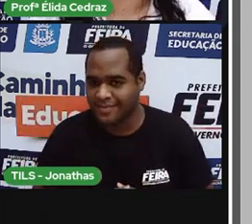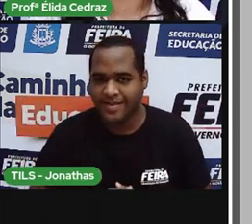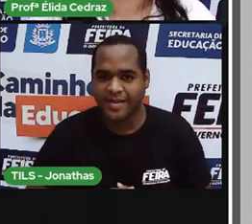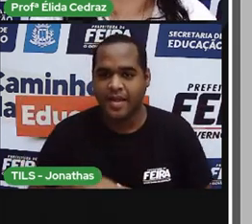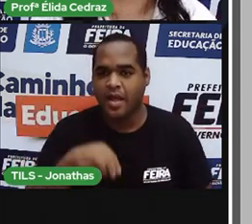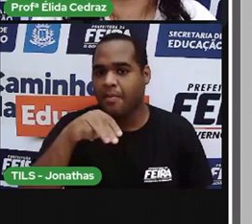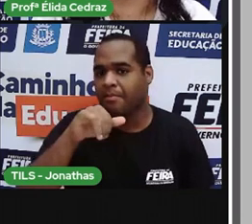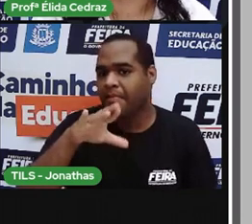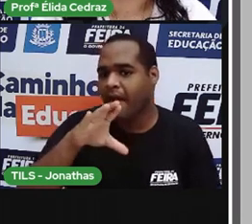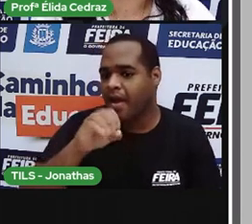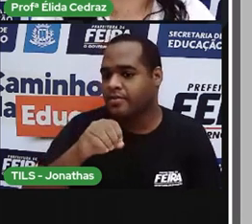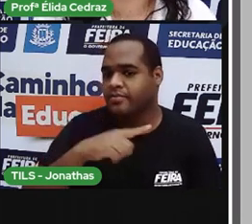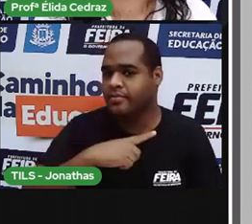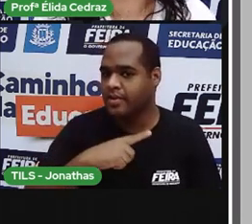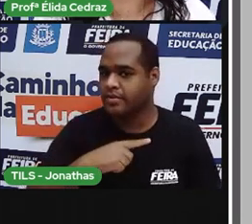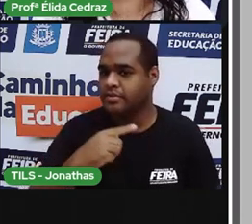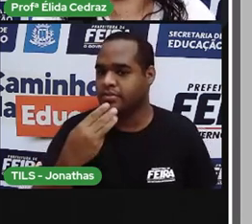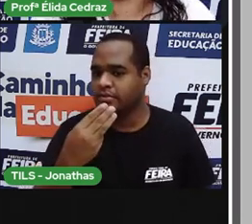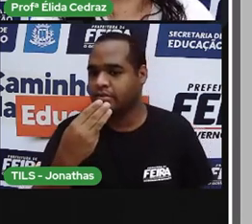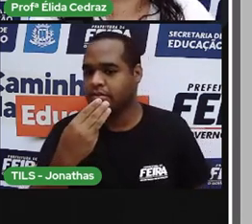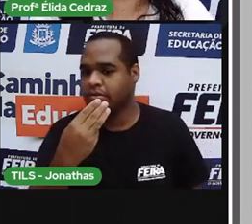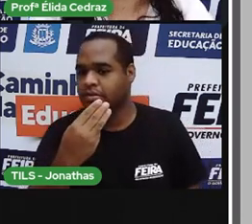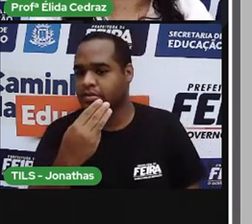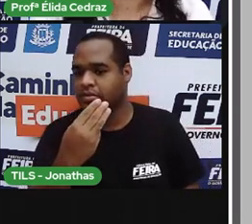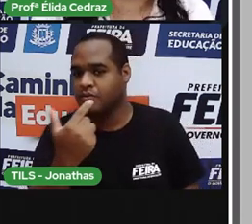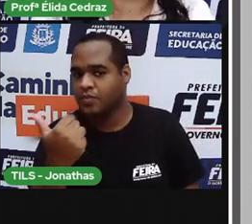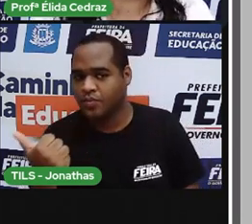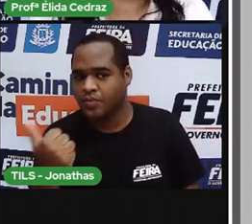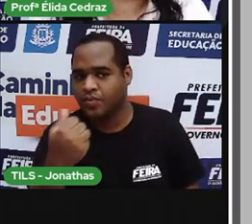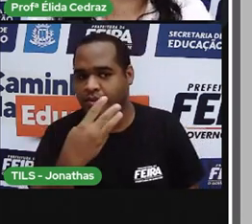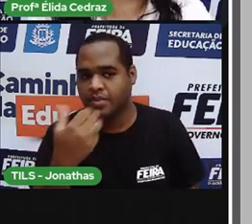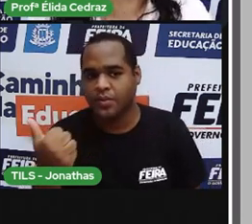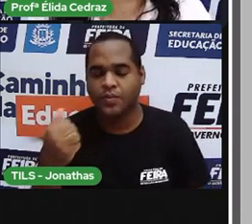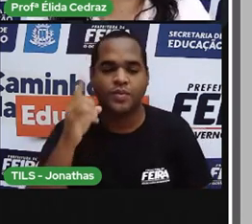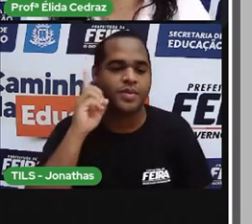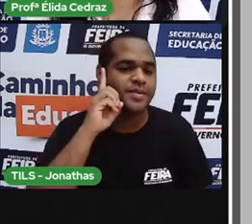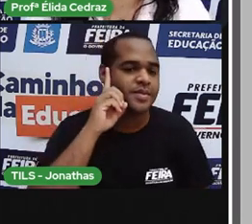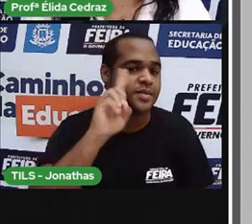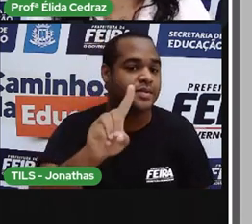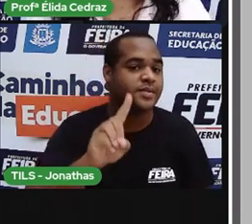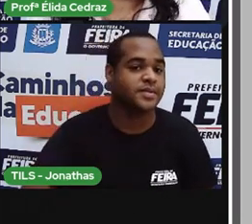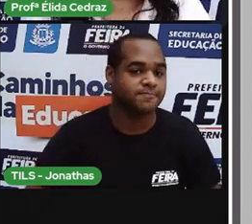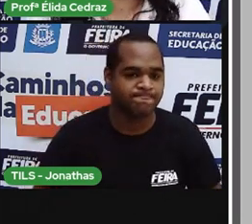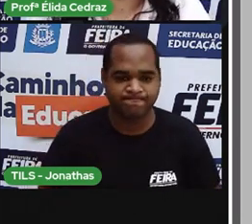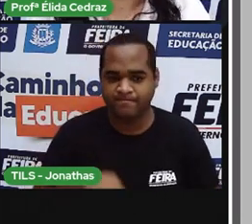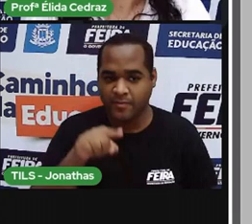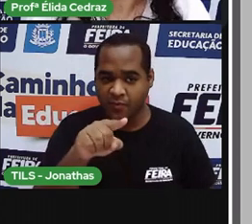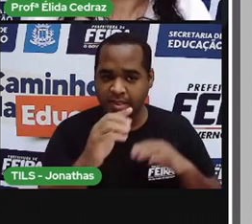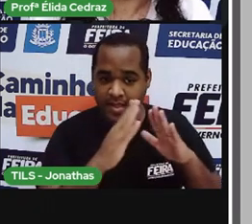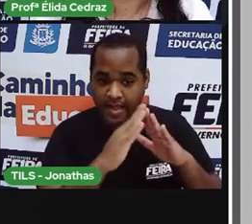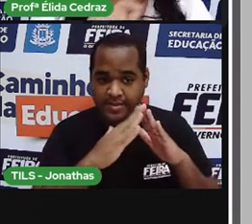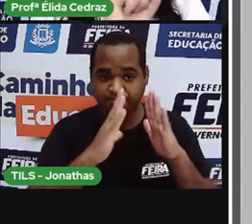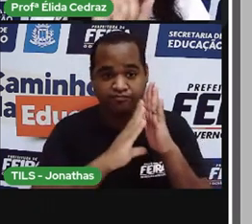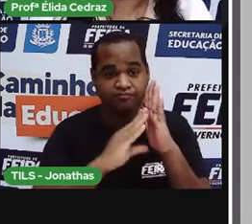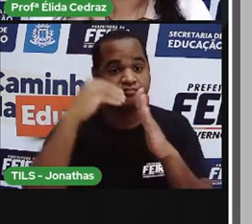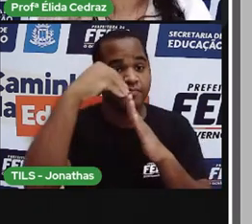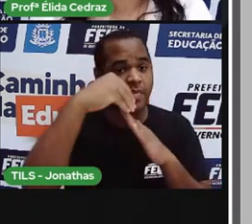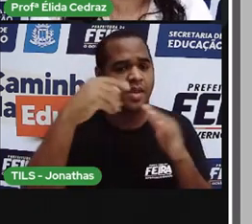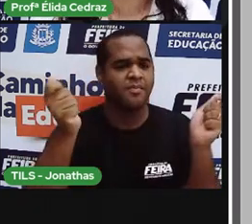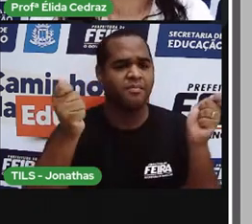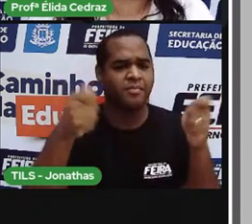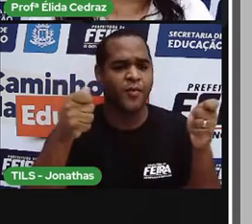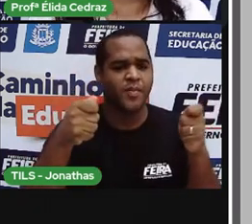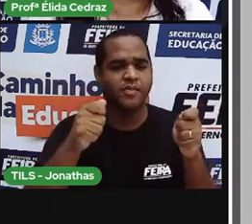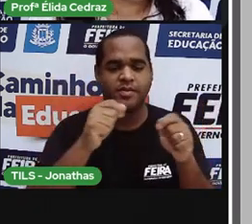maio tem 31 dias. Se você tiver um calendário em casa, você pode ir marcando